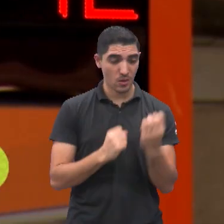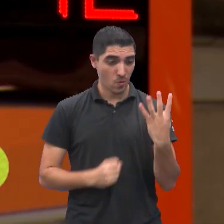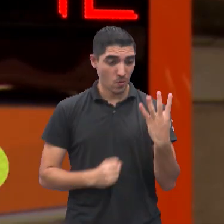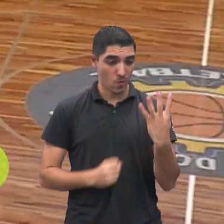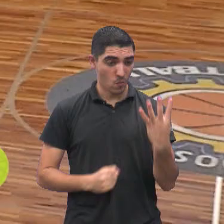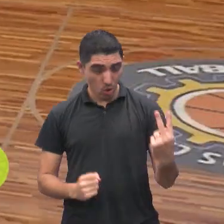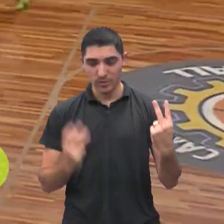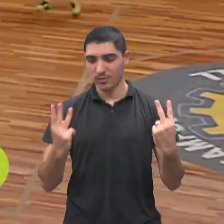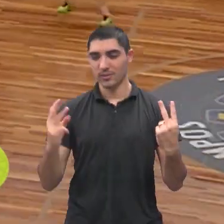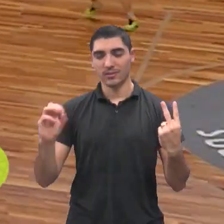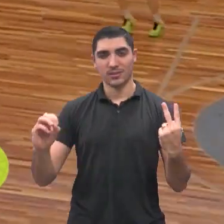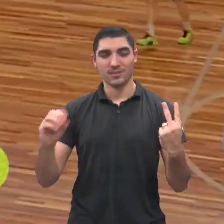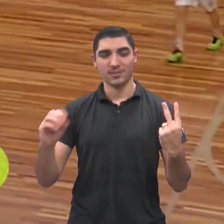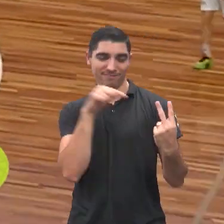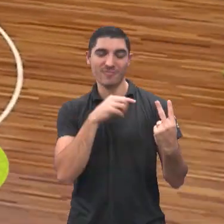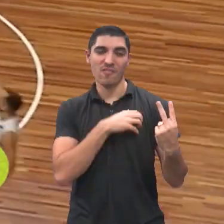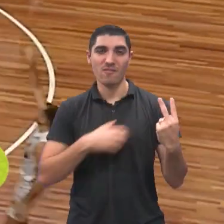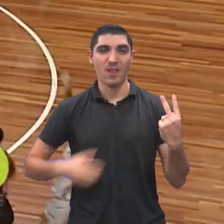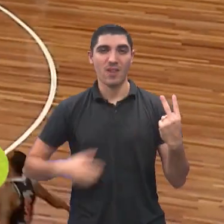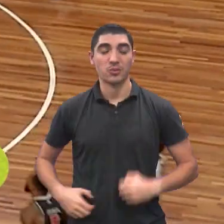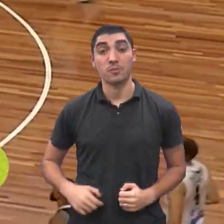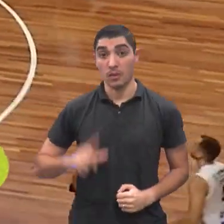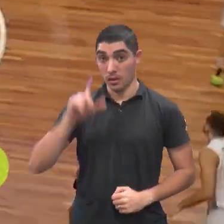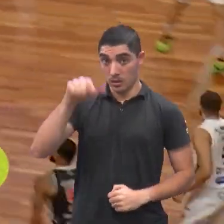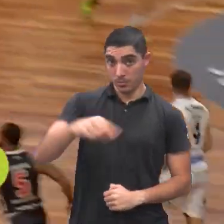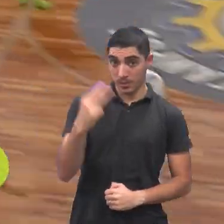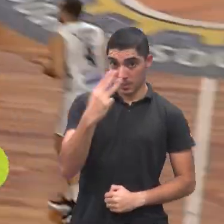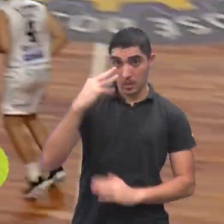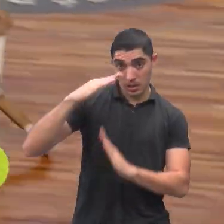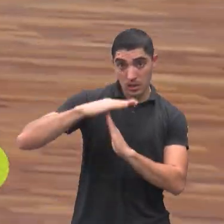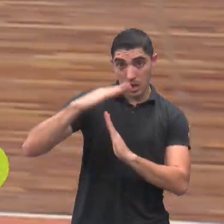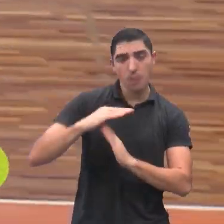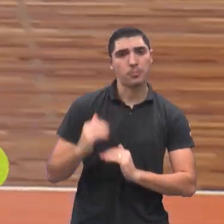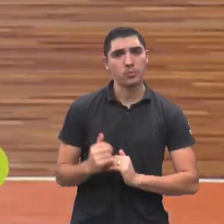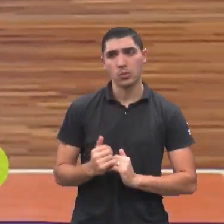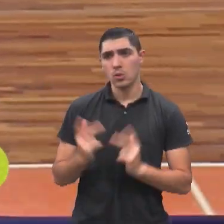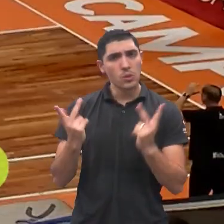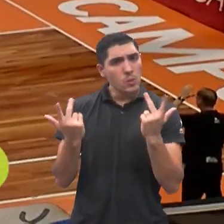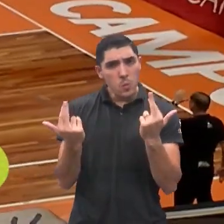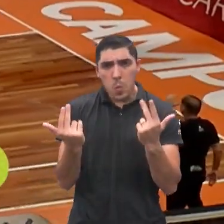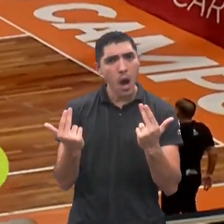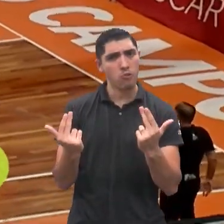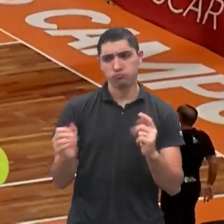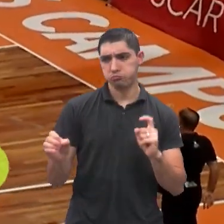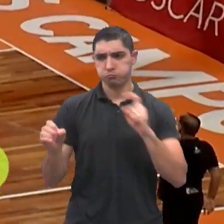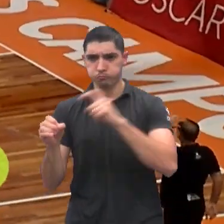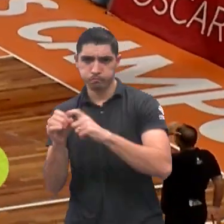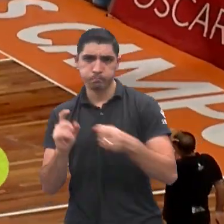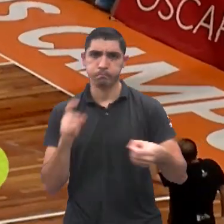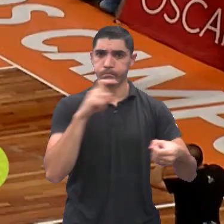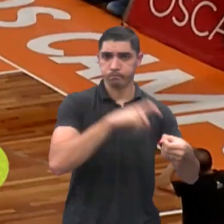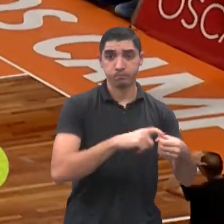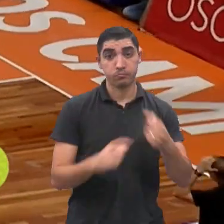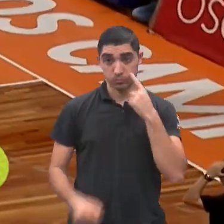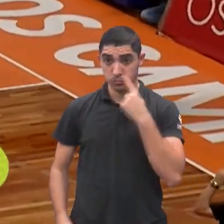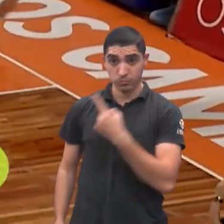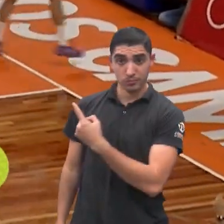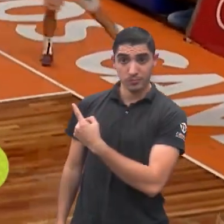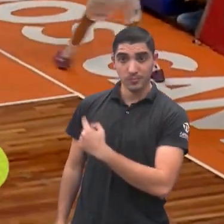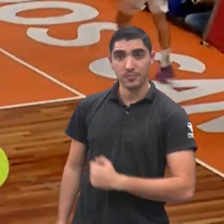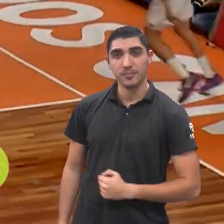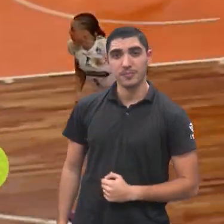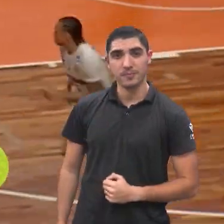Vasco. Na volta dos vestiários, as duas equipes começaram pontuando. Era cesta para lá e cesta para